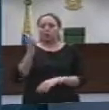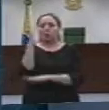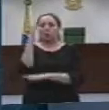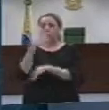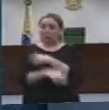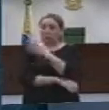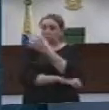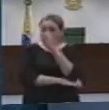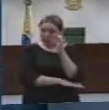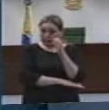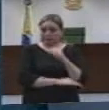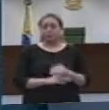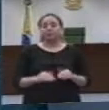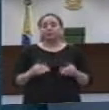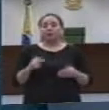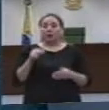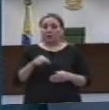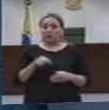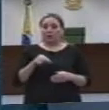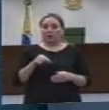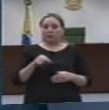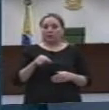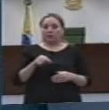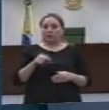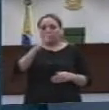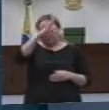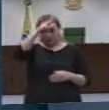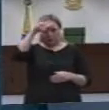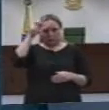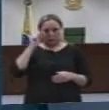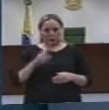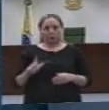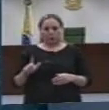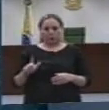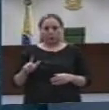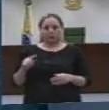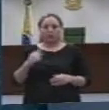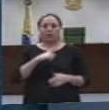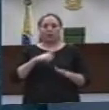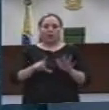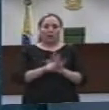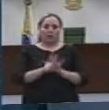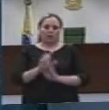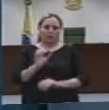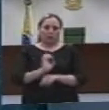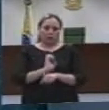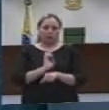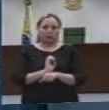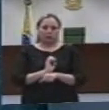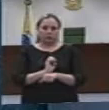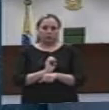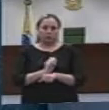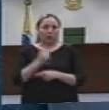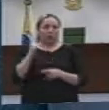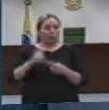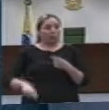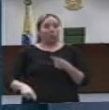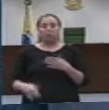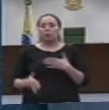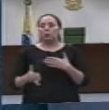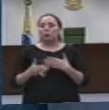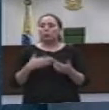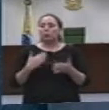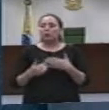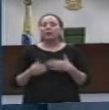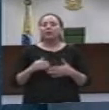nessa que eu falei do Mato Grosso do Sul na lei estadual Veda qualquer forma de